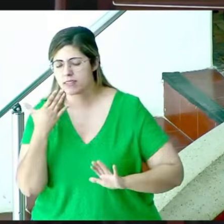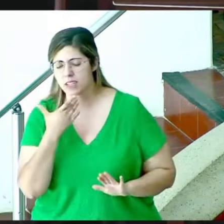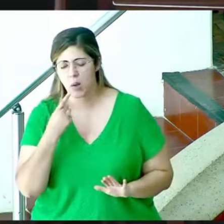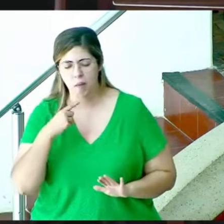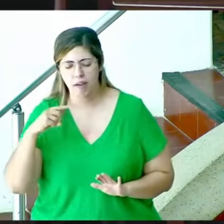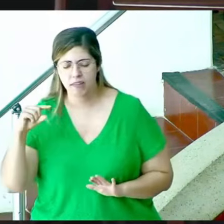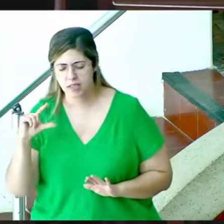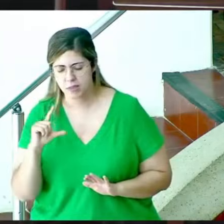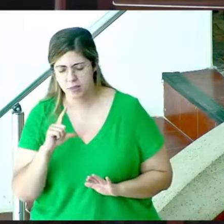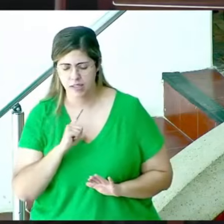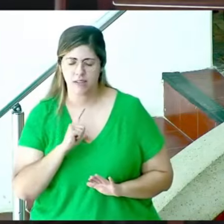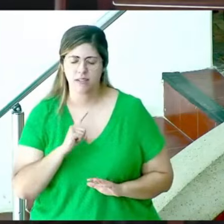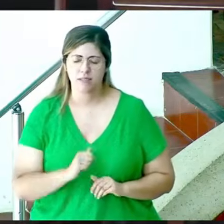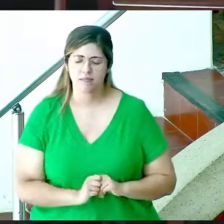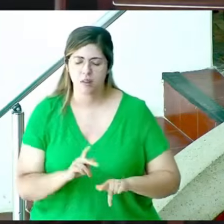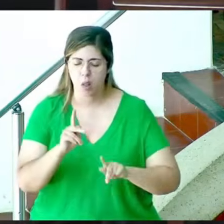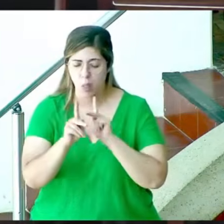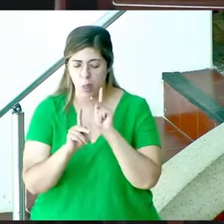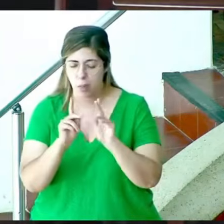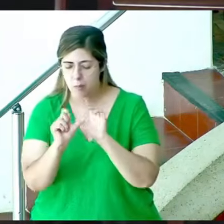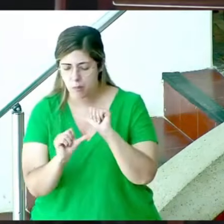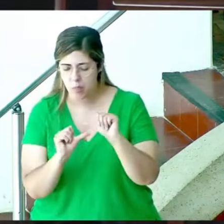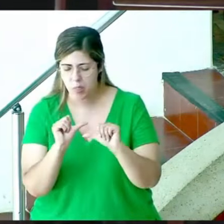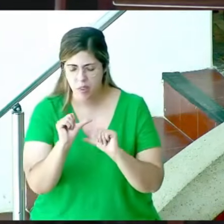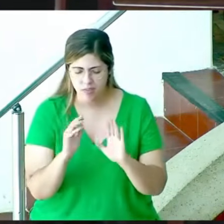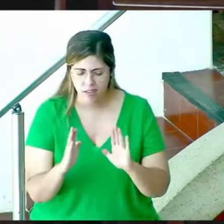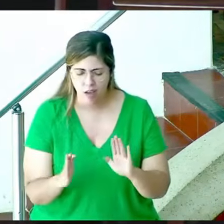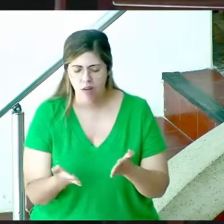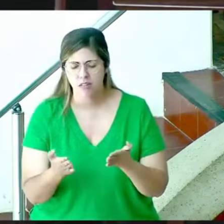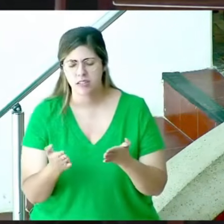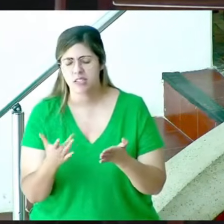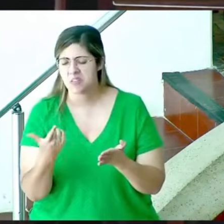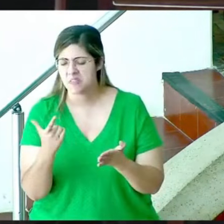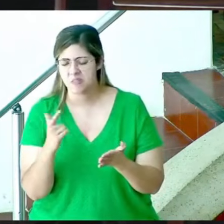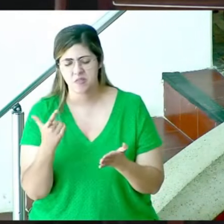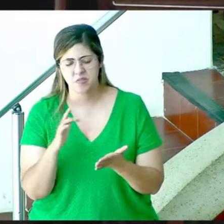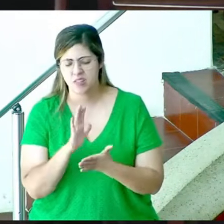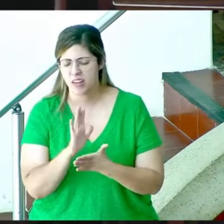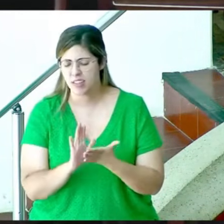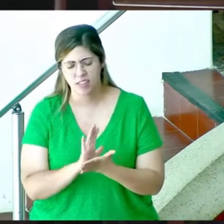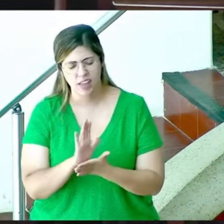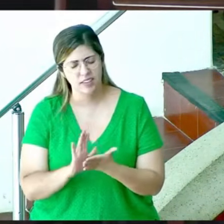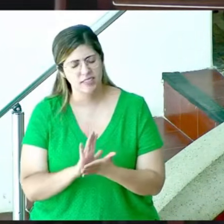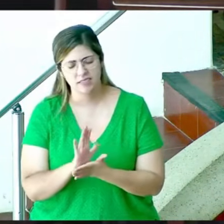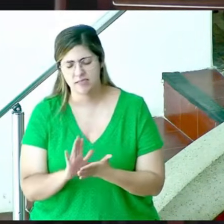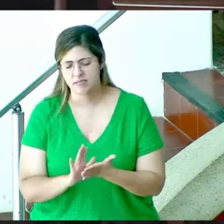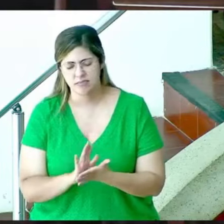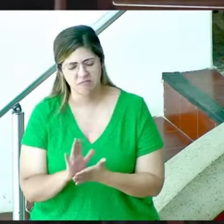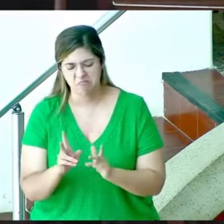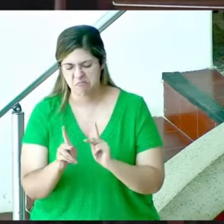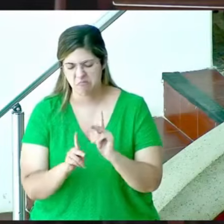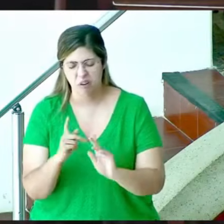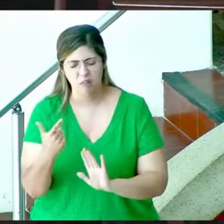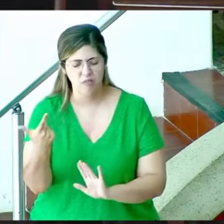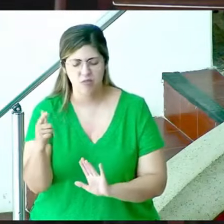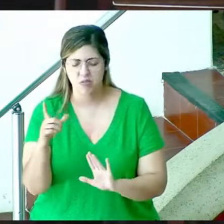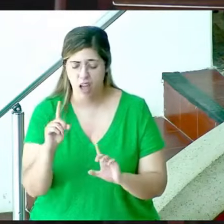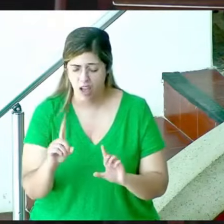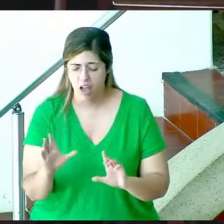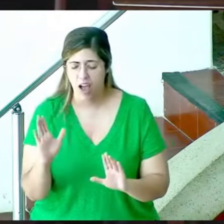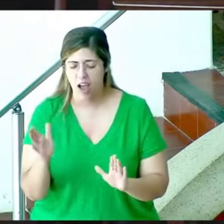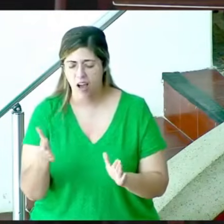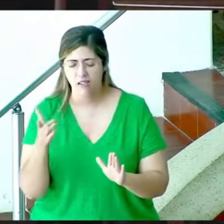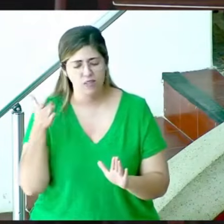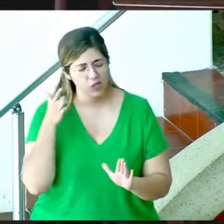Senhor que transformou um povo. Nós não tínhamos, nem éramos povo, e agora a Tua palavra